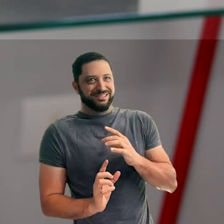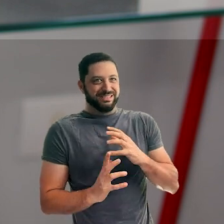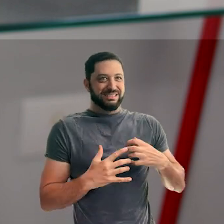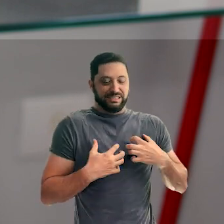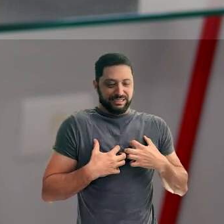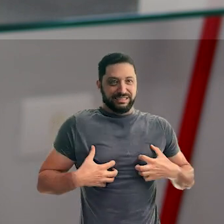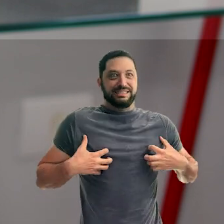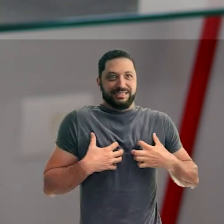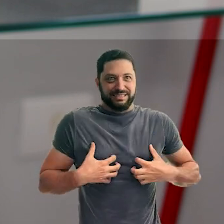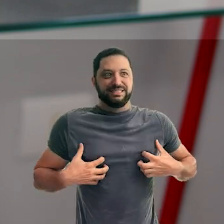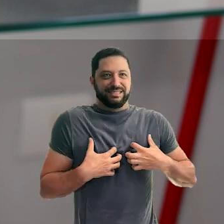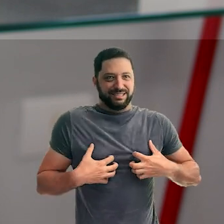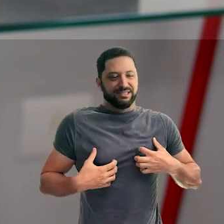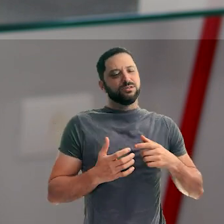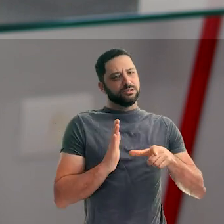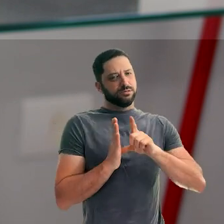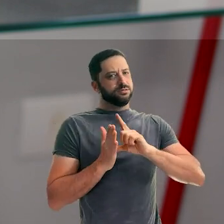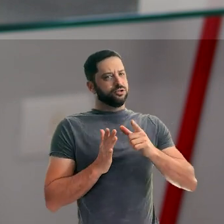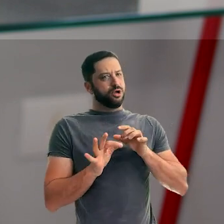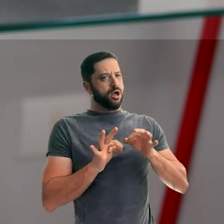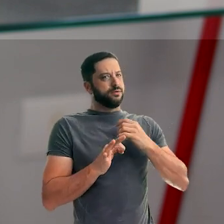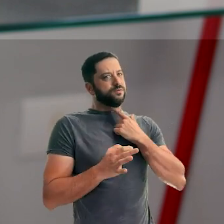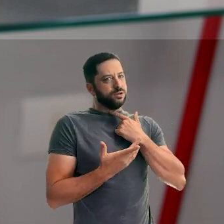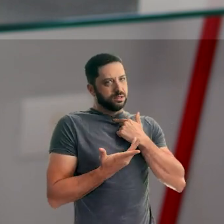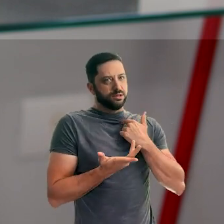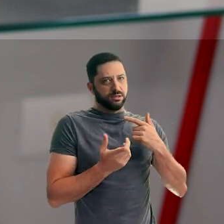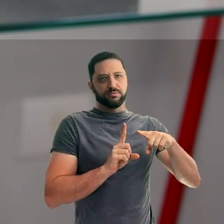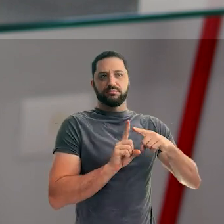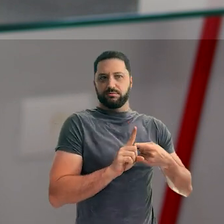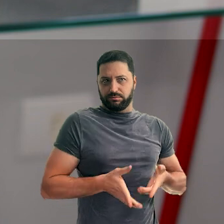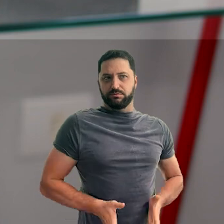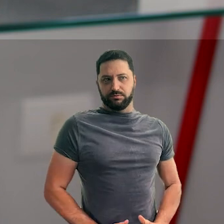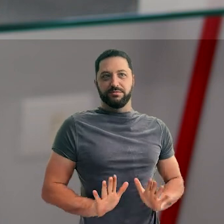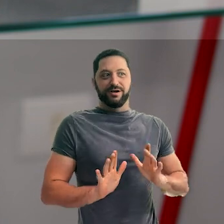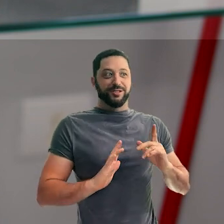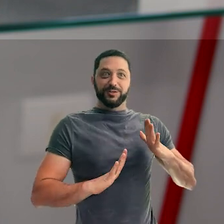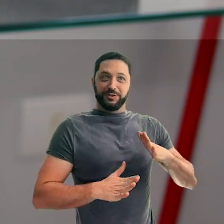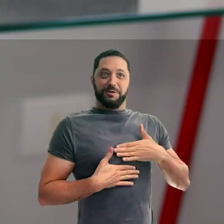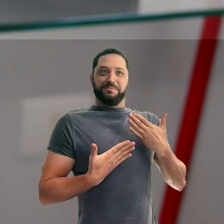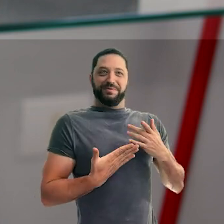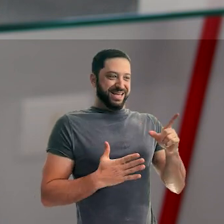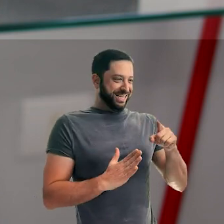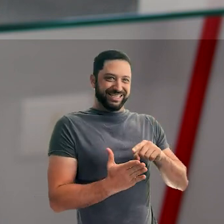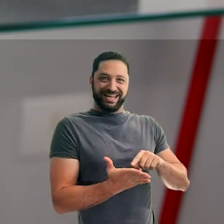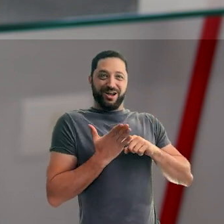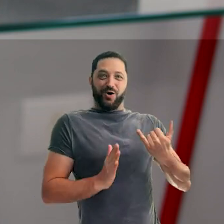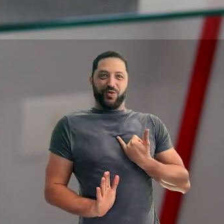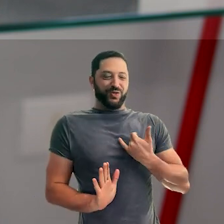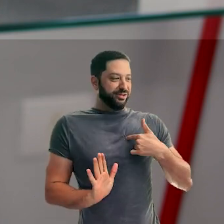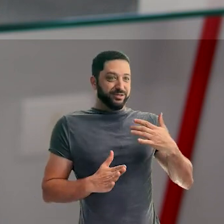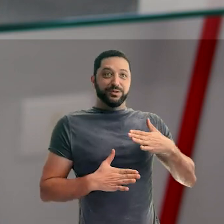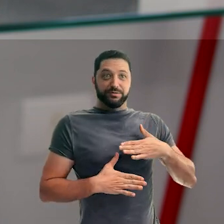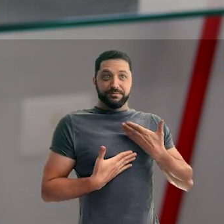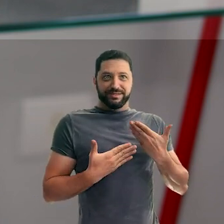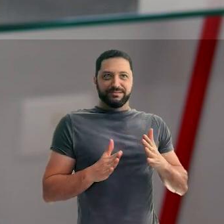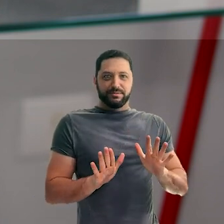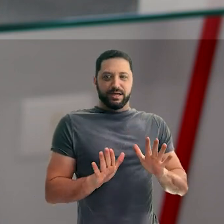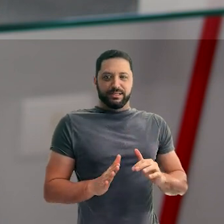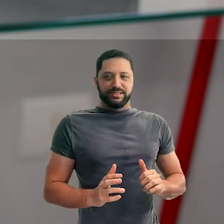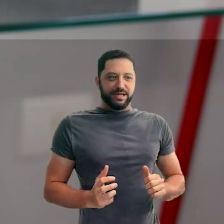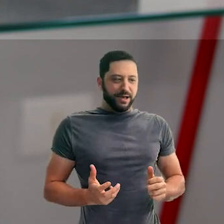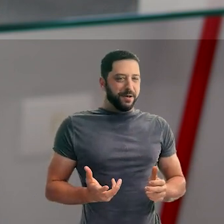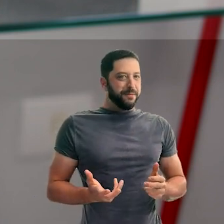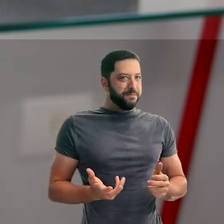de medo, ansiedade. Já era planejado, então foi surpresa, porque ela me surpreendeu